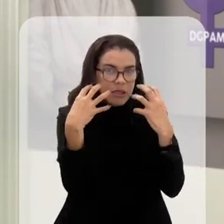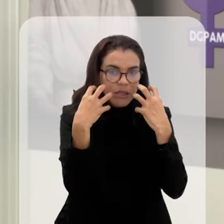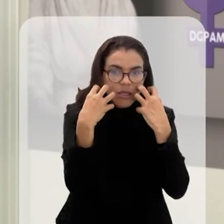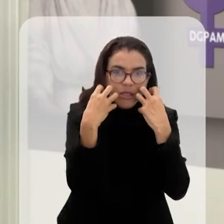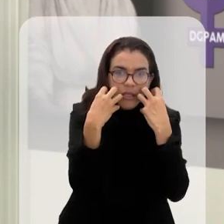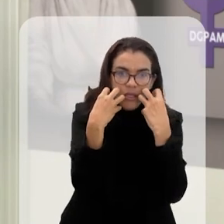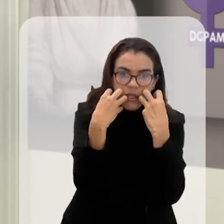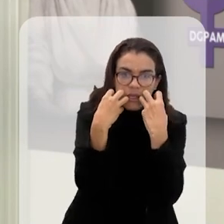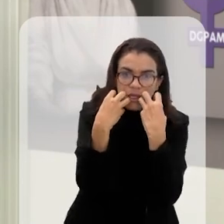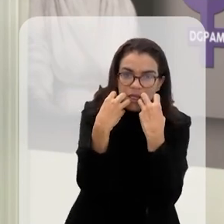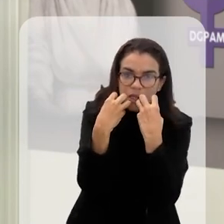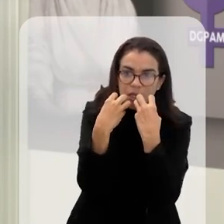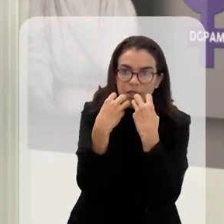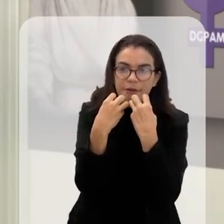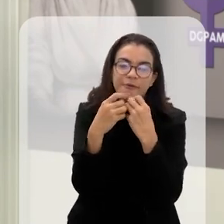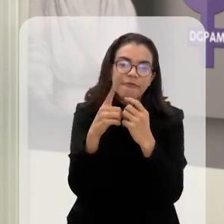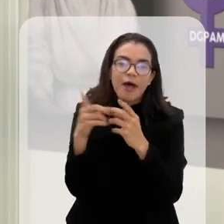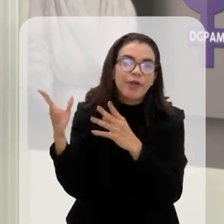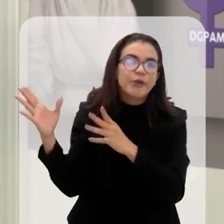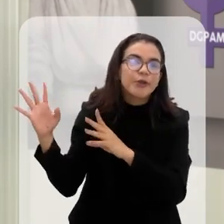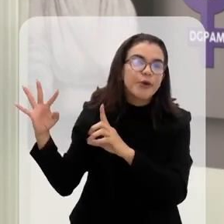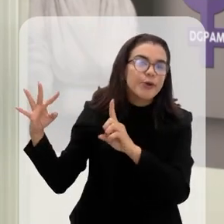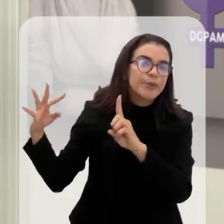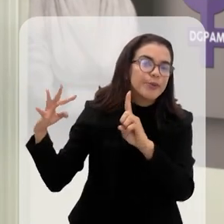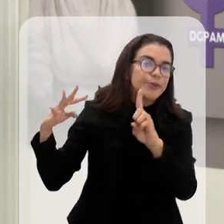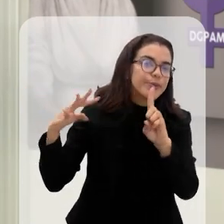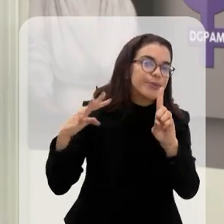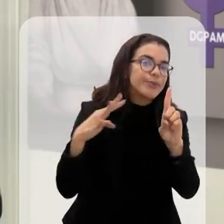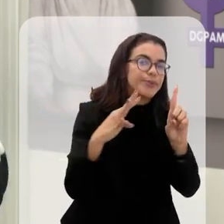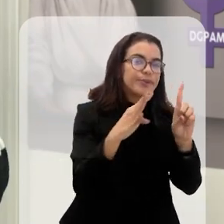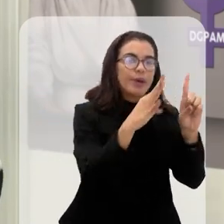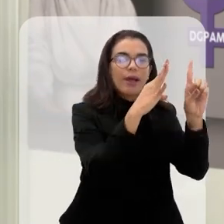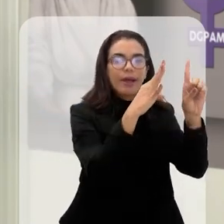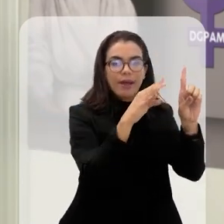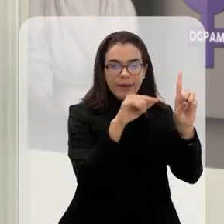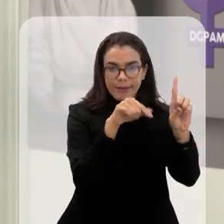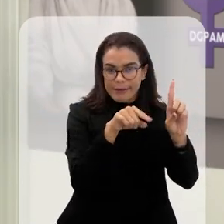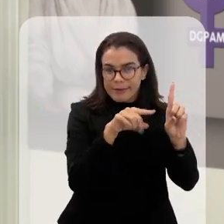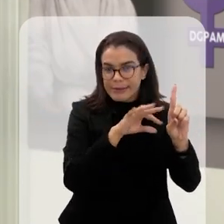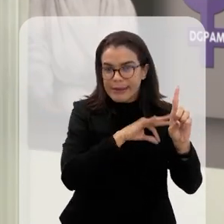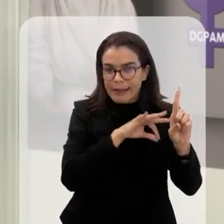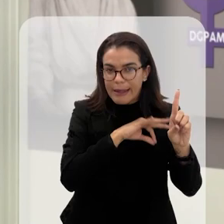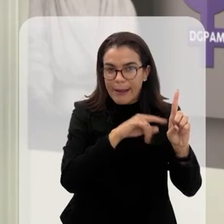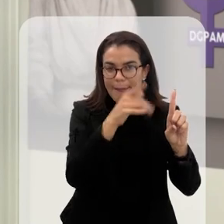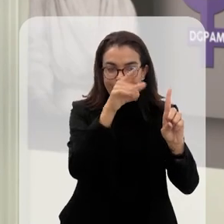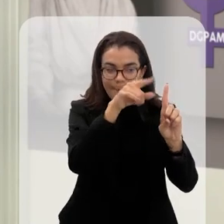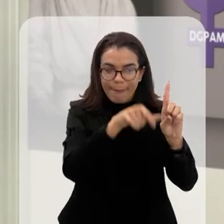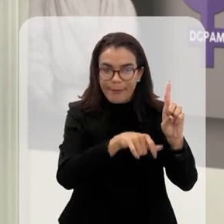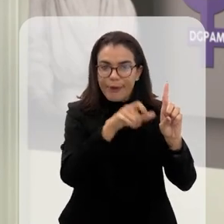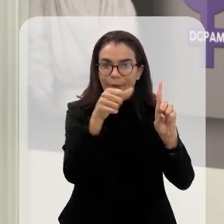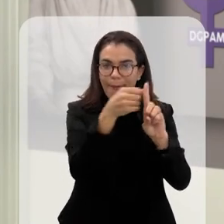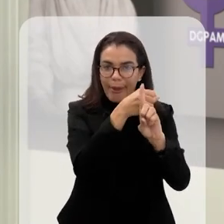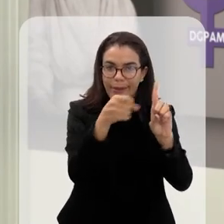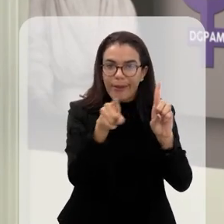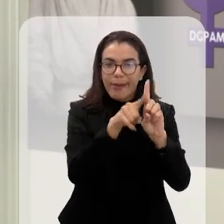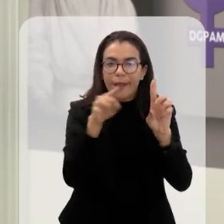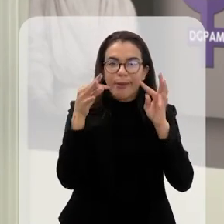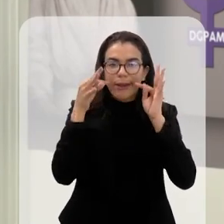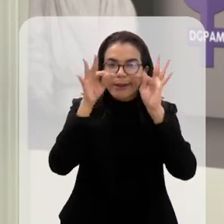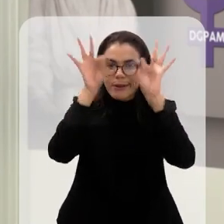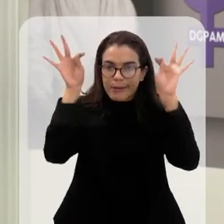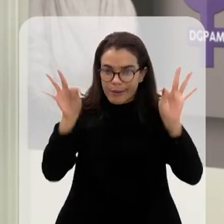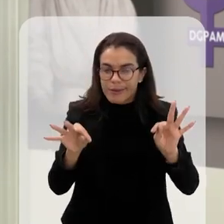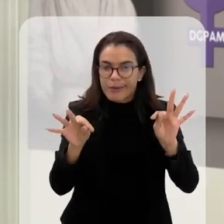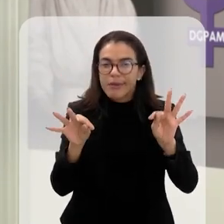então traz todo mundo para a delegacia, né? Diz logo, leva todo mundo. Então, vai quem bateu, vai quem apanhou, vão a